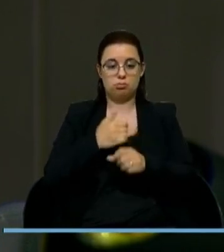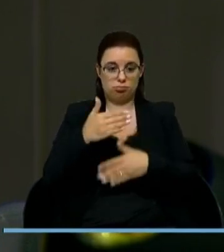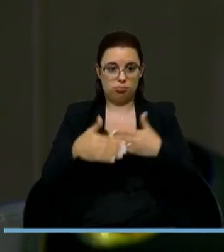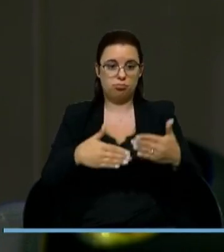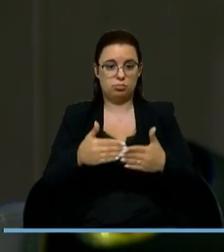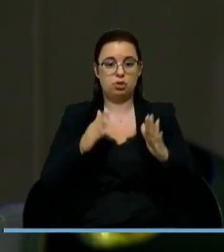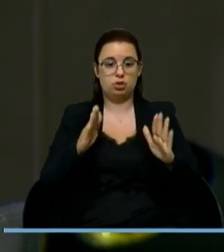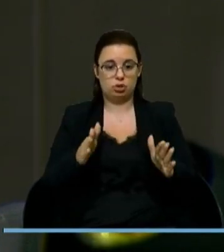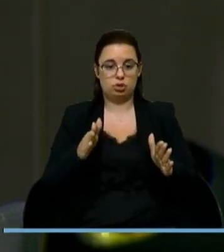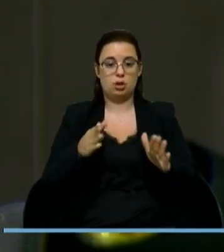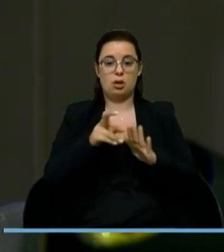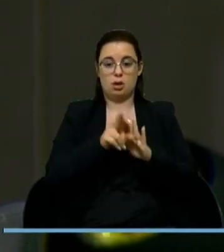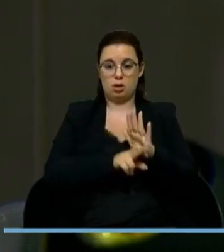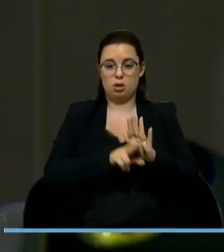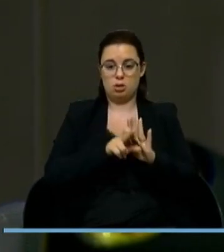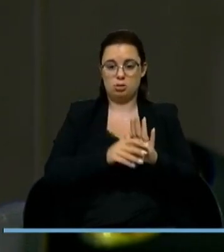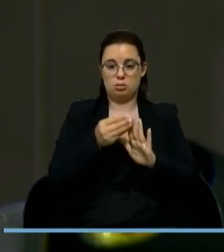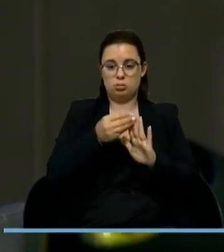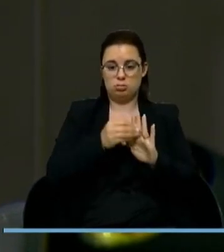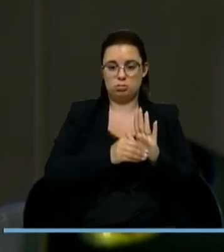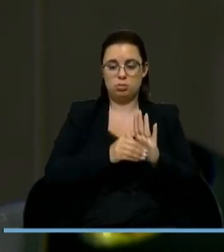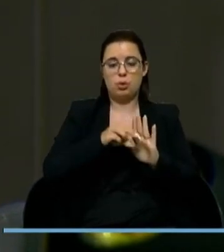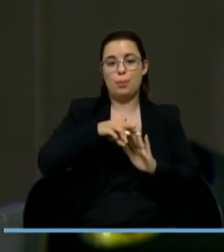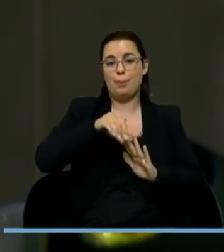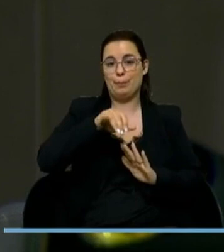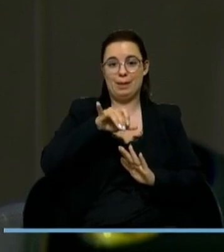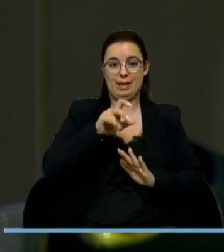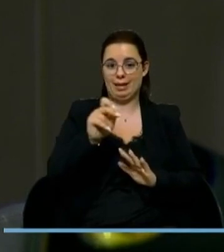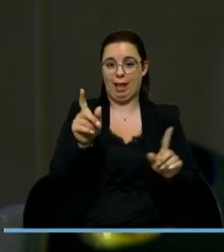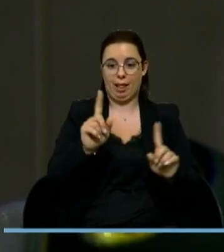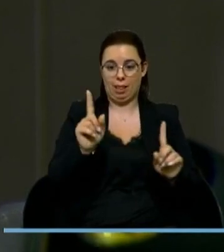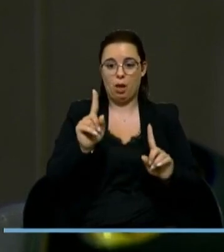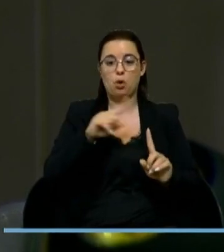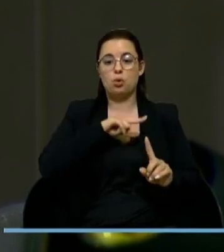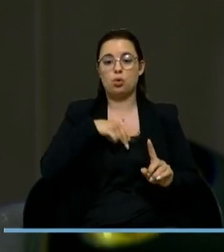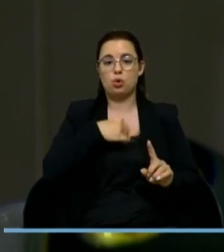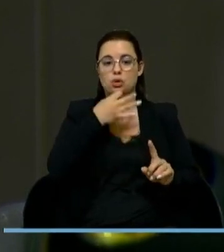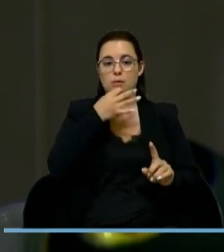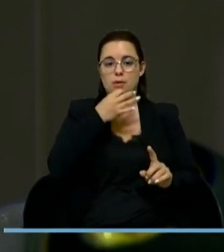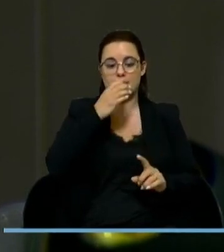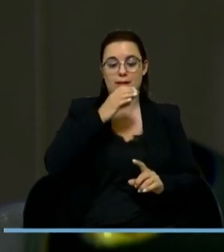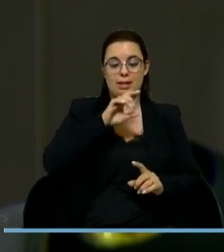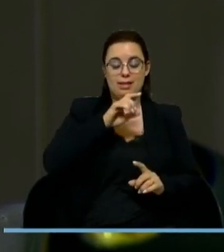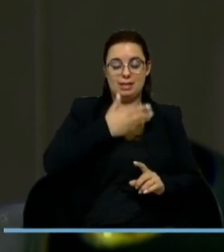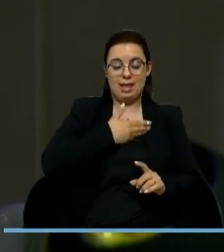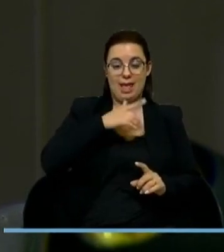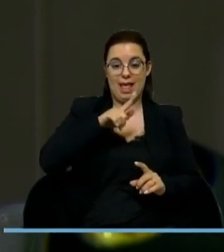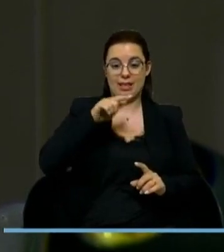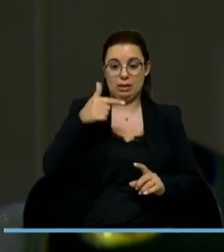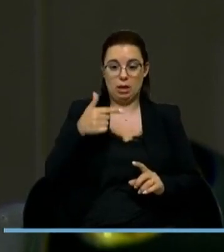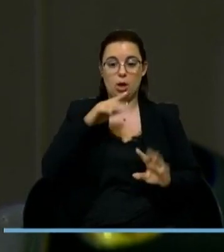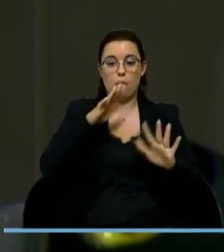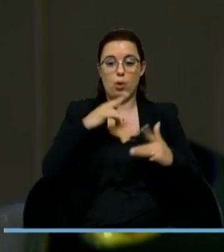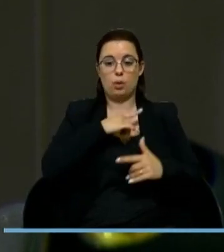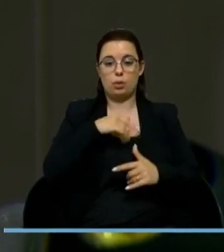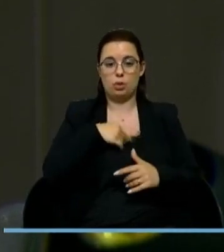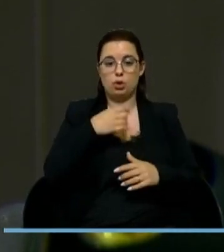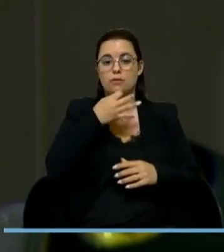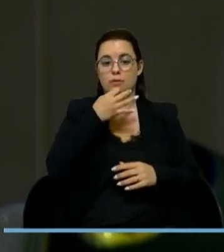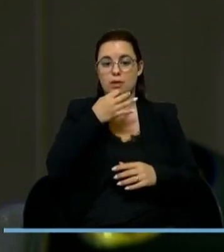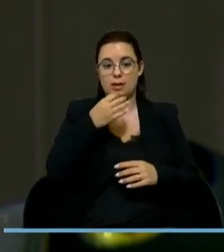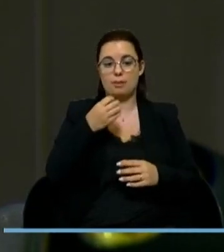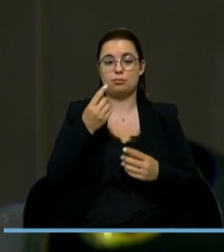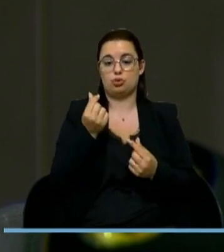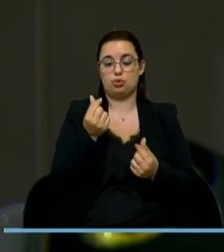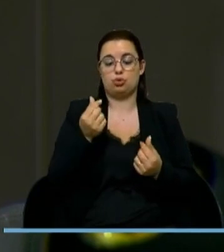este regulamento último, não a questão do MiCA. Não do MiCA. Mas a Estamos questão a falar do DLT. Do DLT, ou seja, quando falamos de criptoativos que